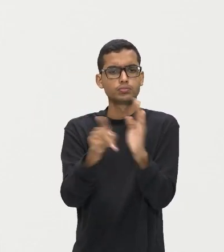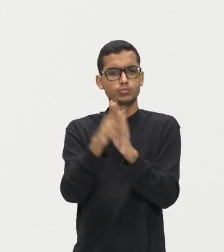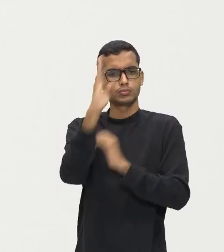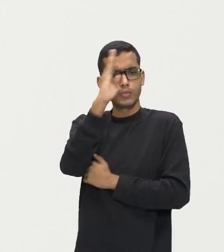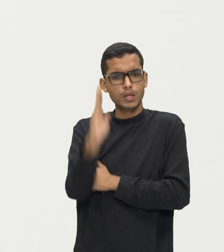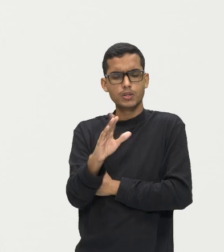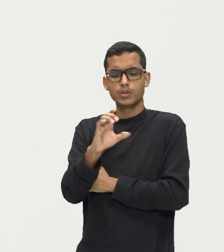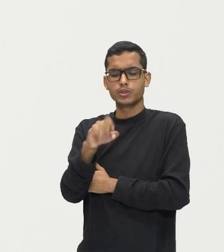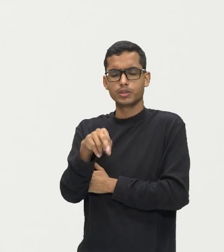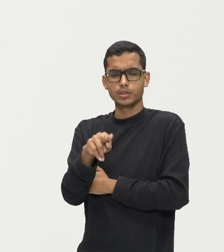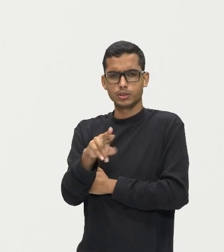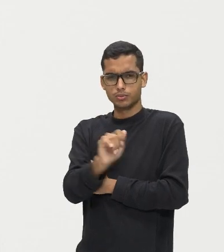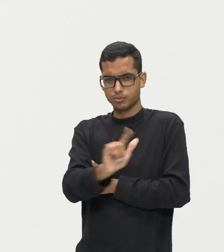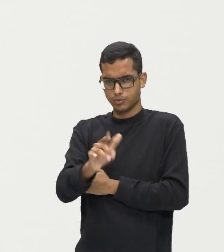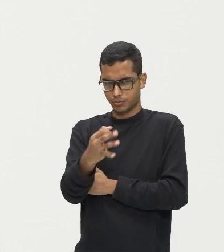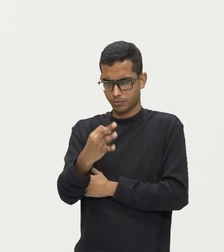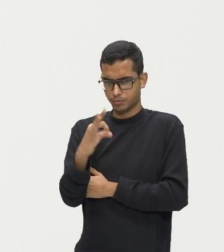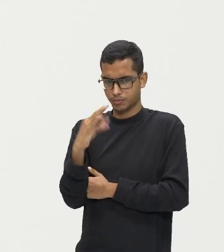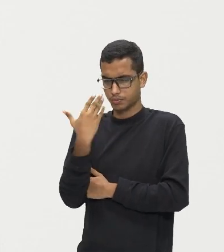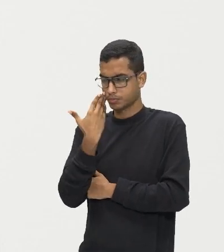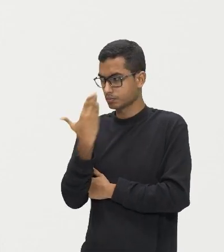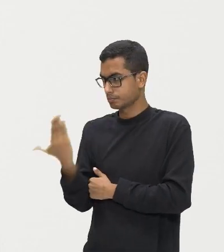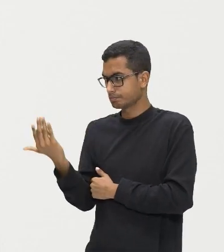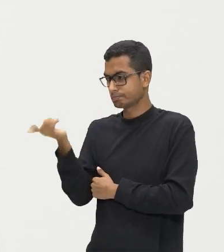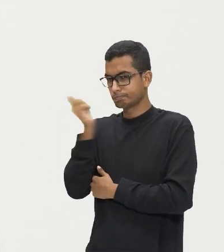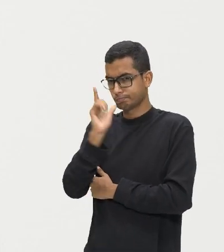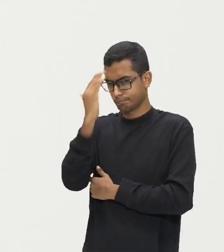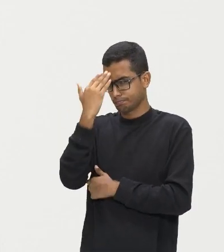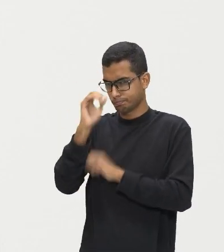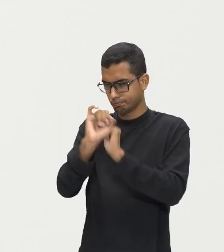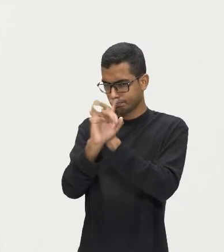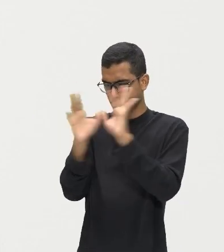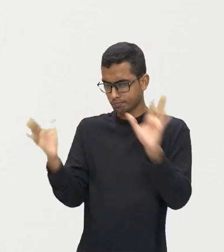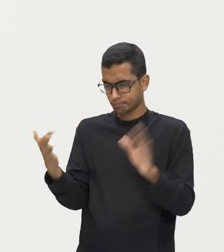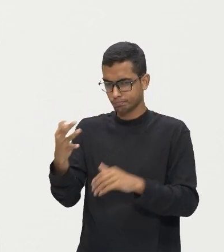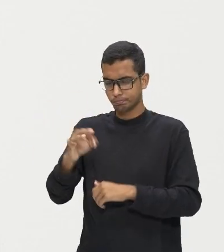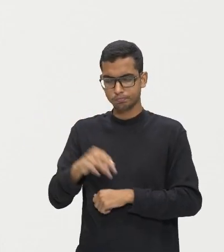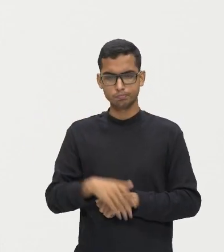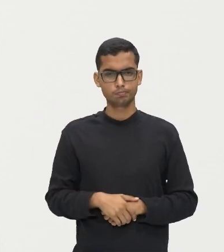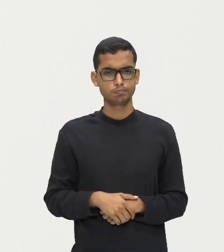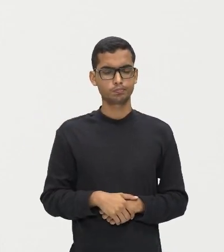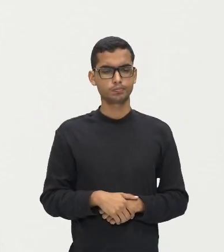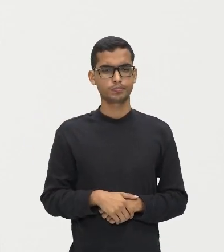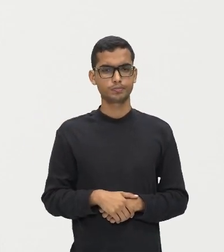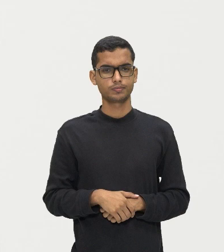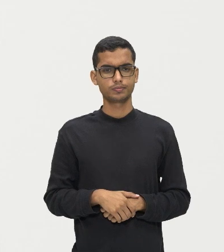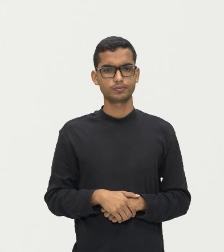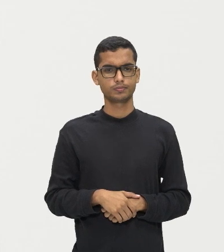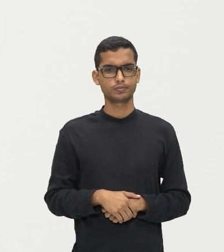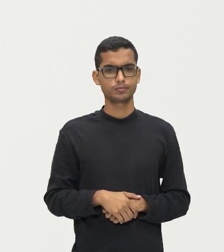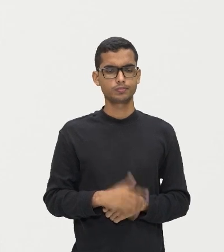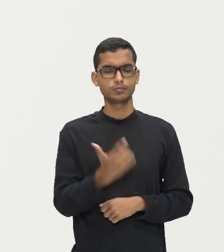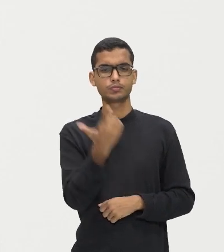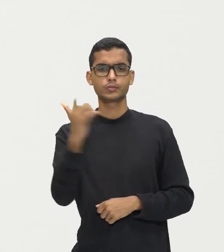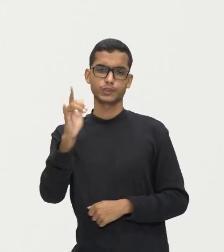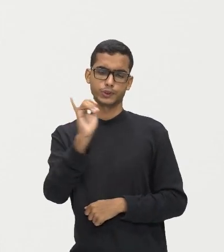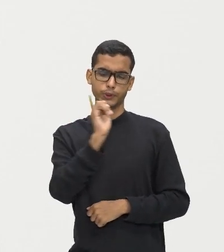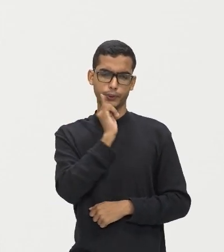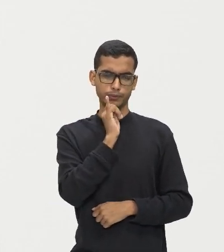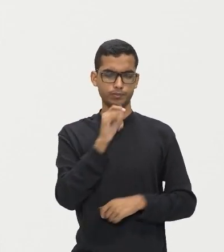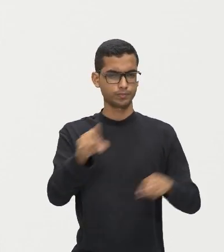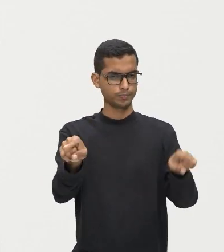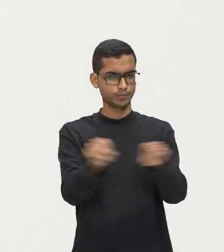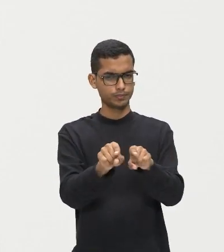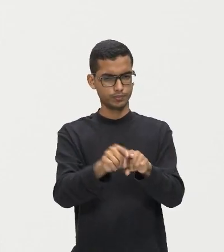Central. Perfeito? Deu para compreender? Vamos para mais um exemplo, então, que agora eu tenho certeza que